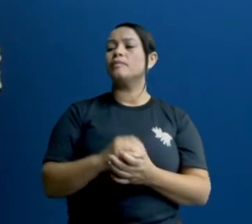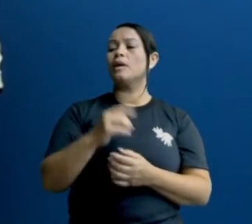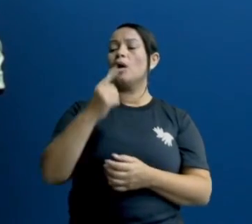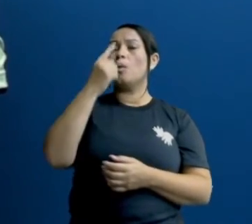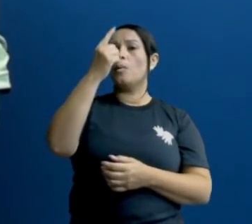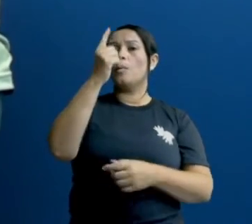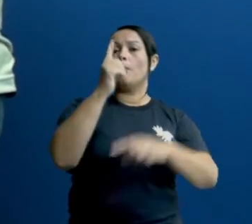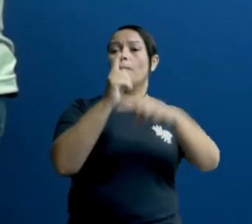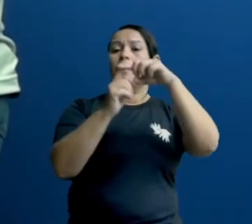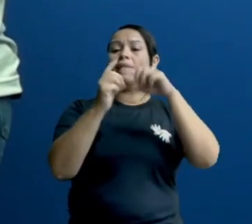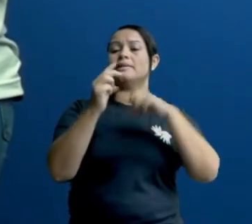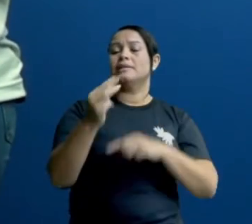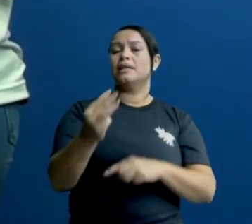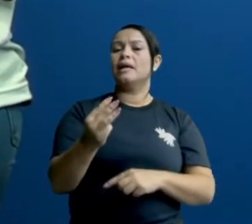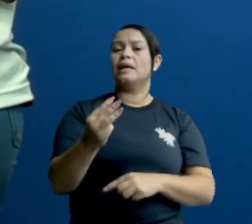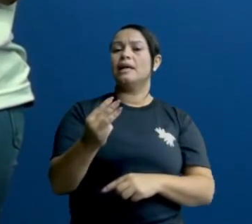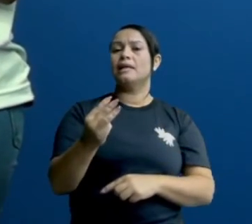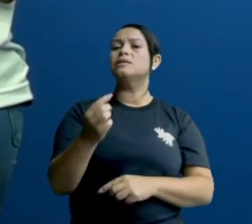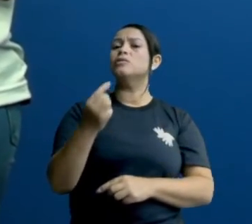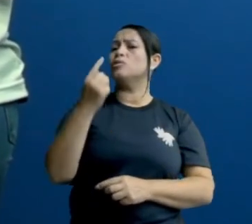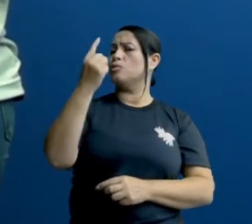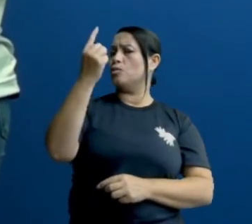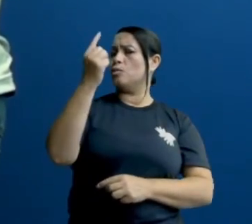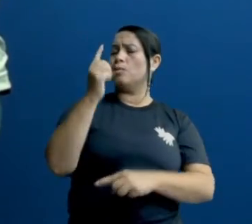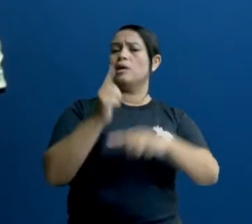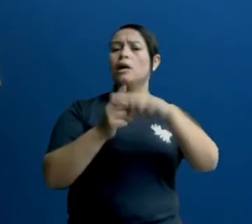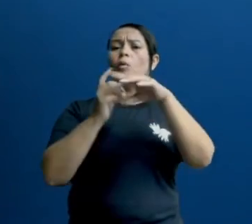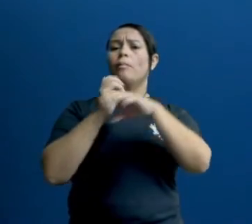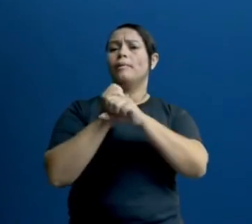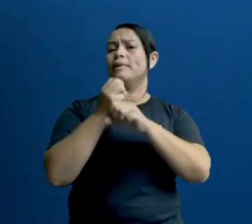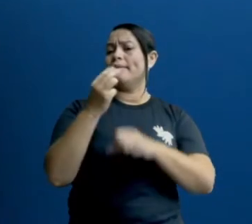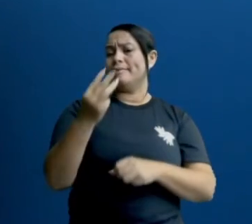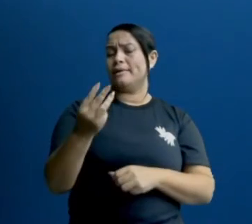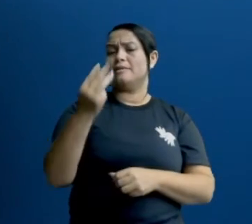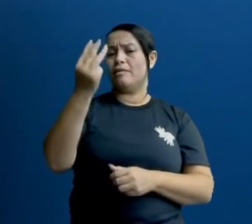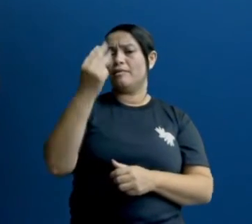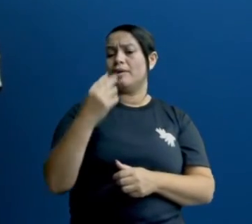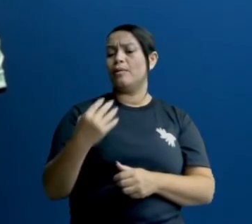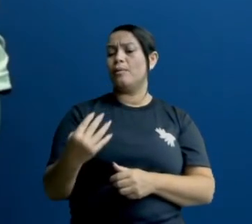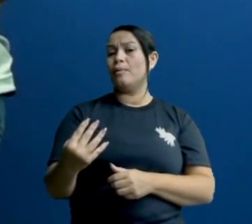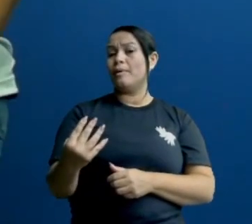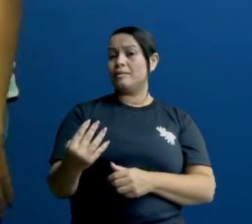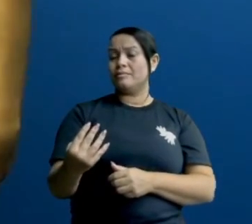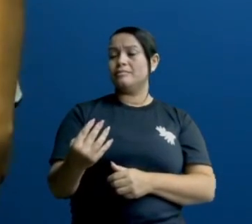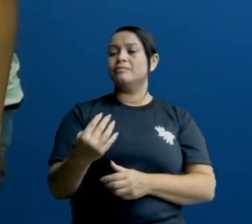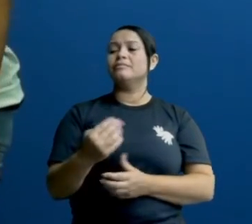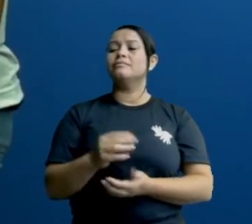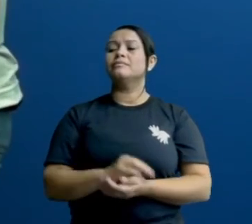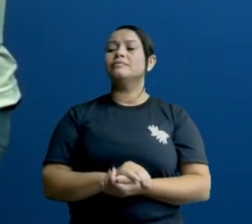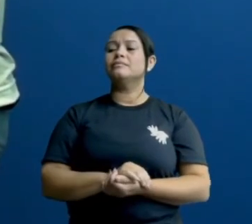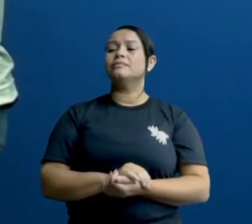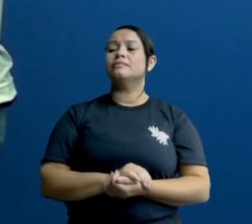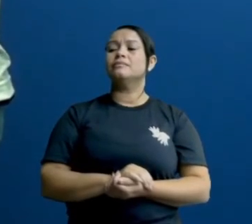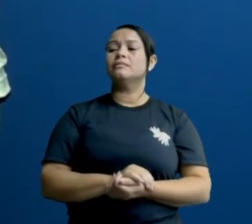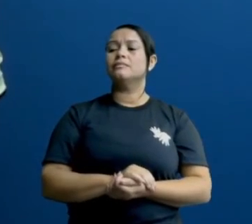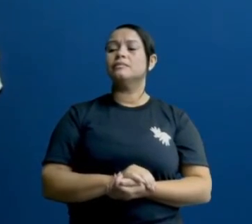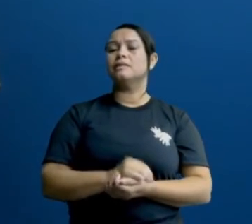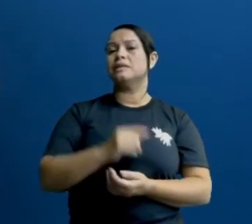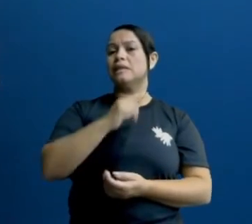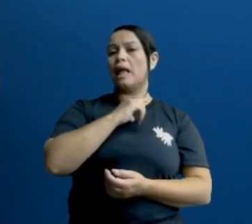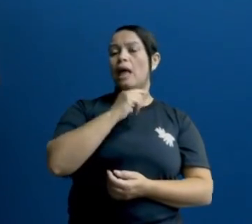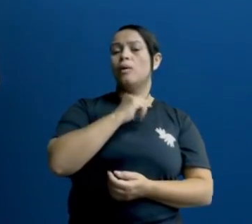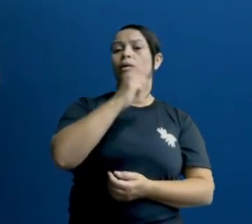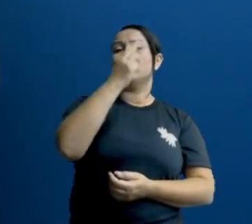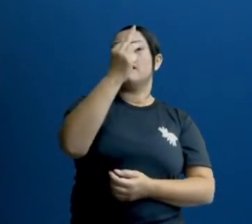1 mais 3. Se eu tenho uma quantidade e acrescento 3, a gente vai ficar com 4.